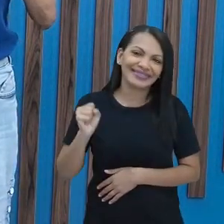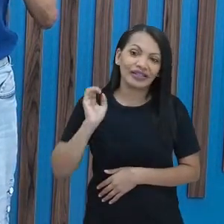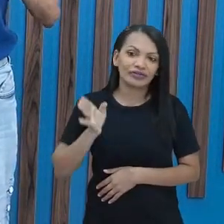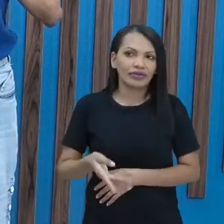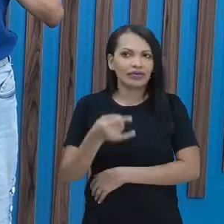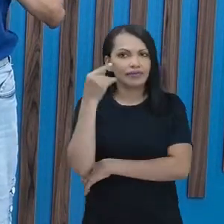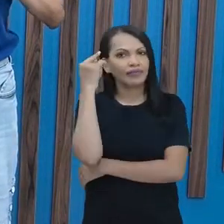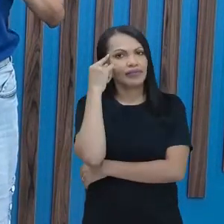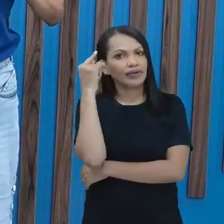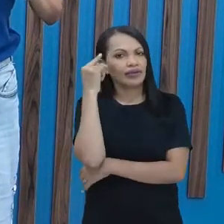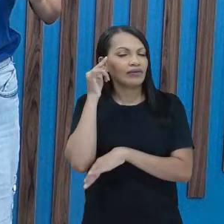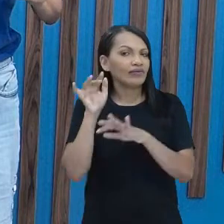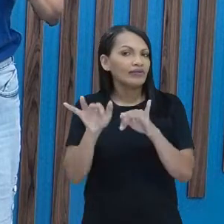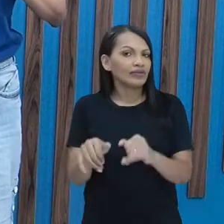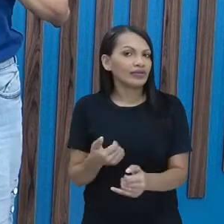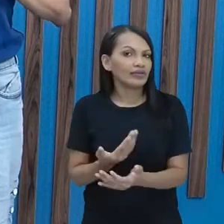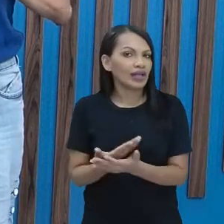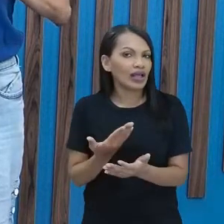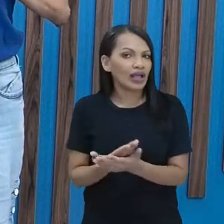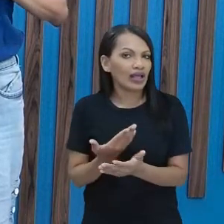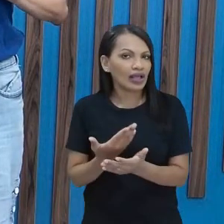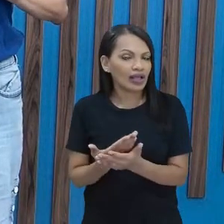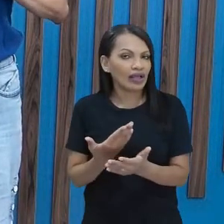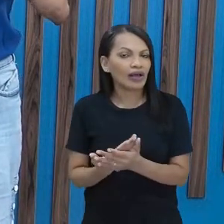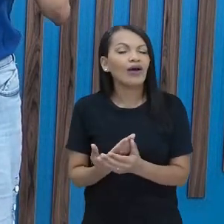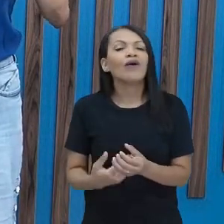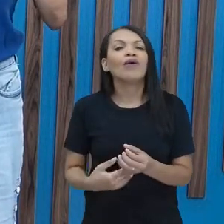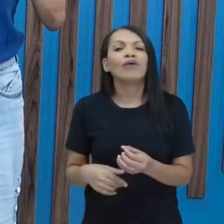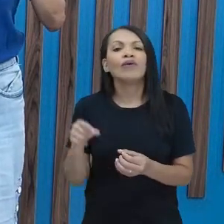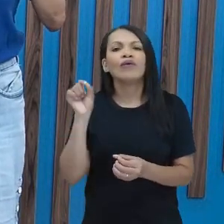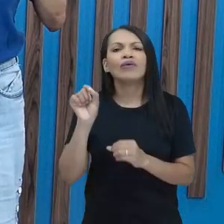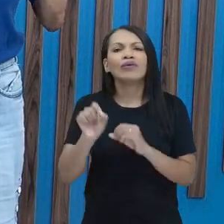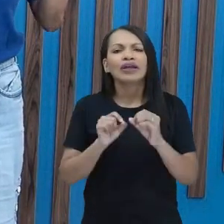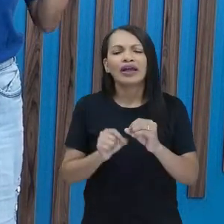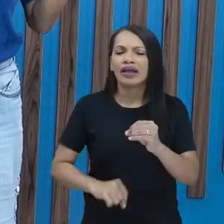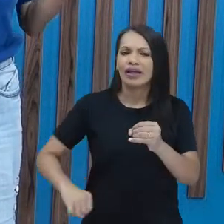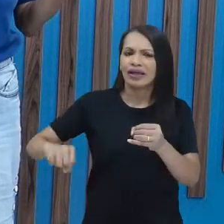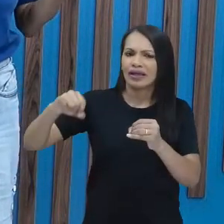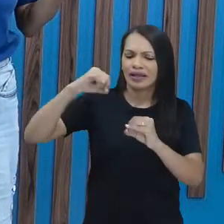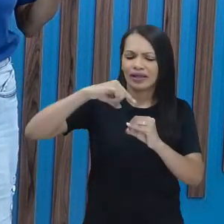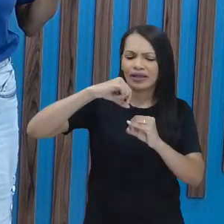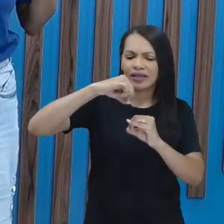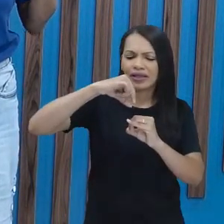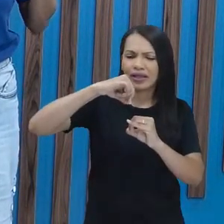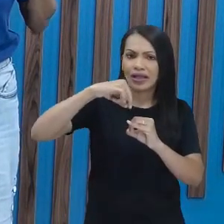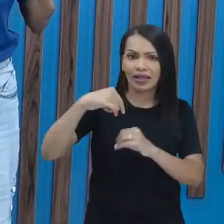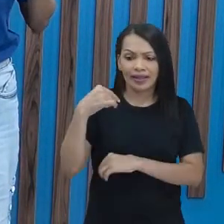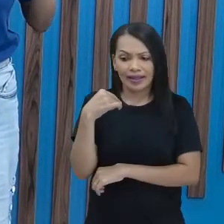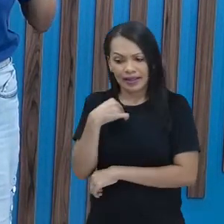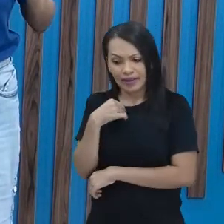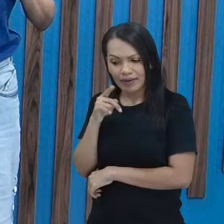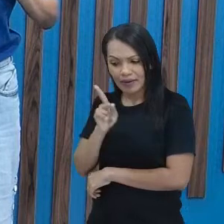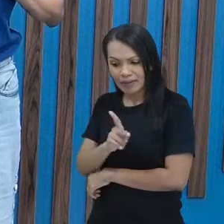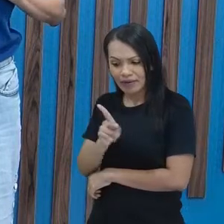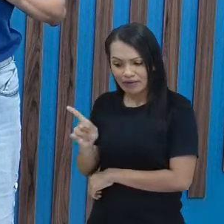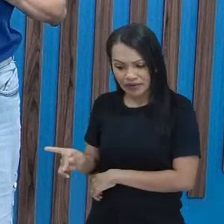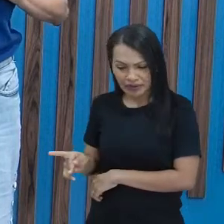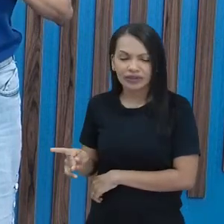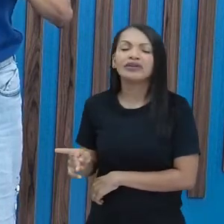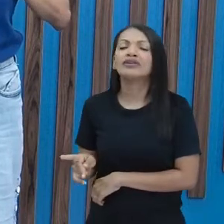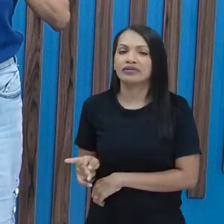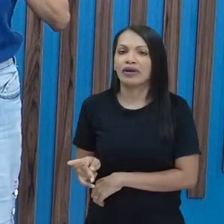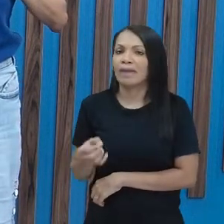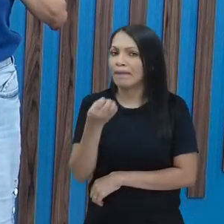já pensou no final dessa aula propor uma vaquinha. Porque eu e a professora Verônica, que eu vou dar bom dia a